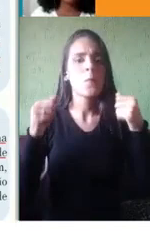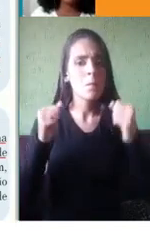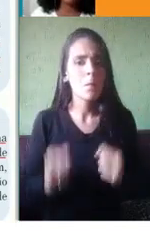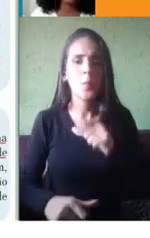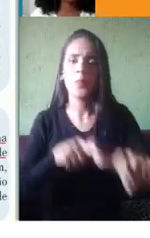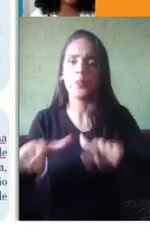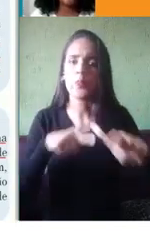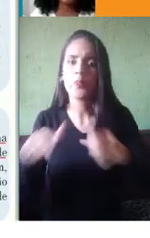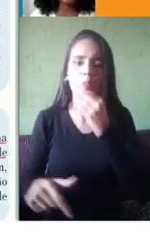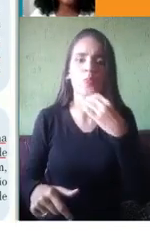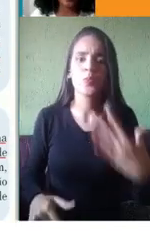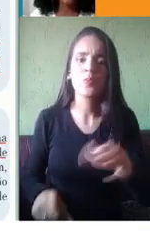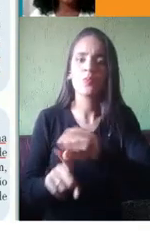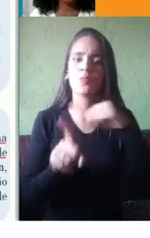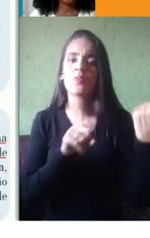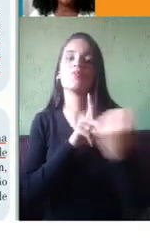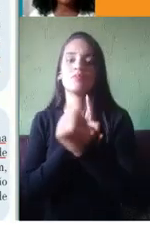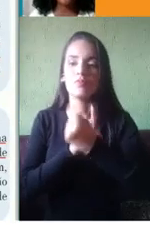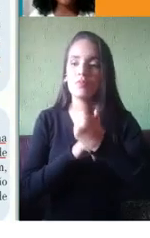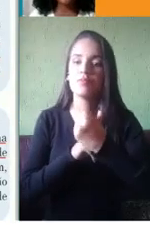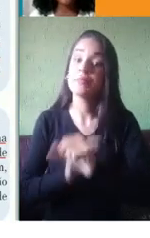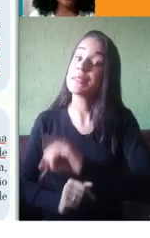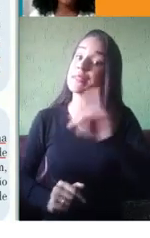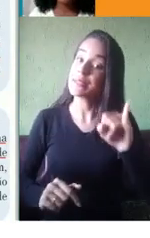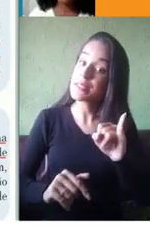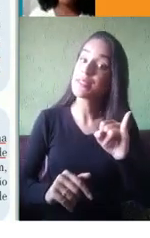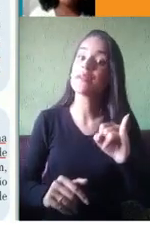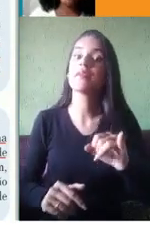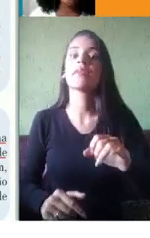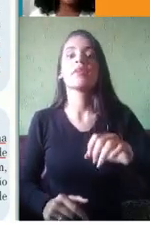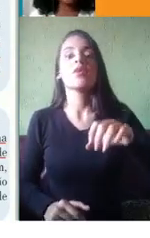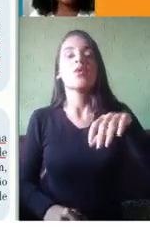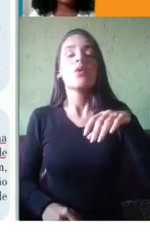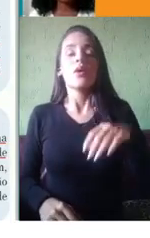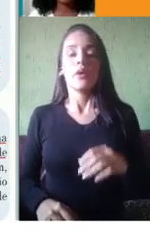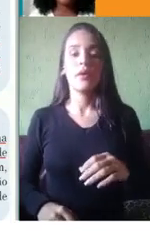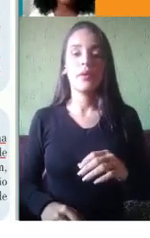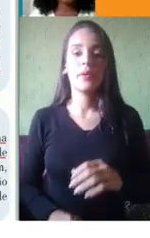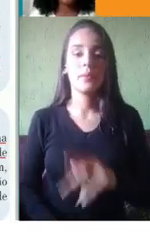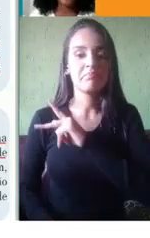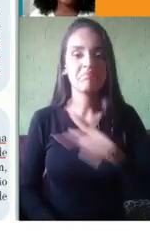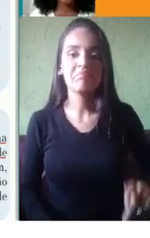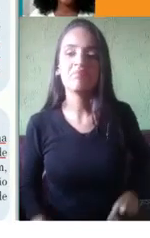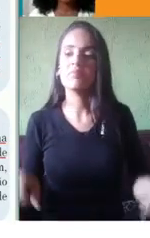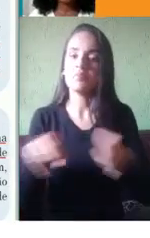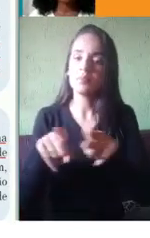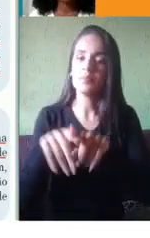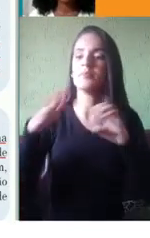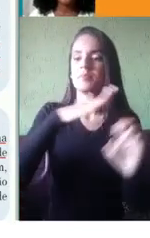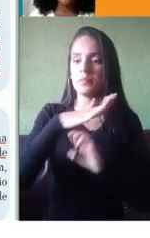uma influência positiva na coesão nacional e no desenvolvimento social, desde que o Estado e o segundo setor façam sua